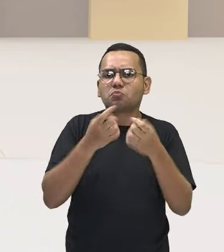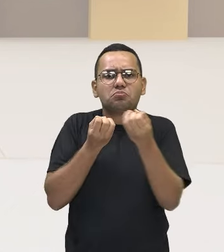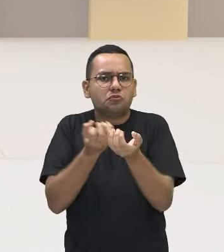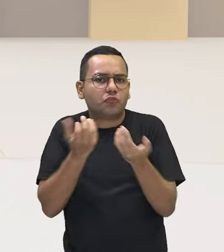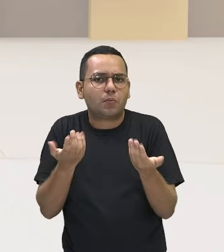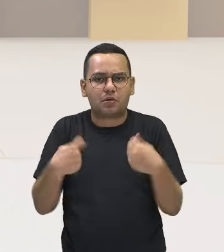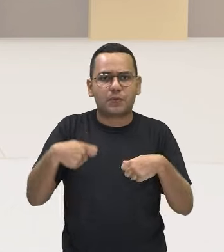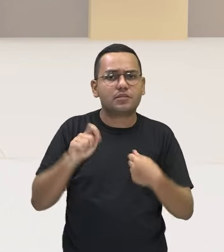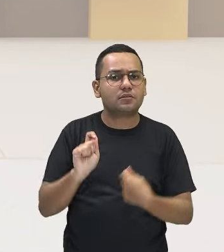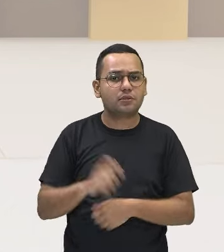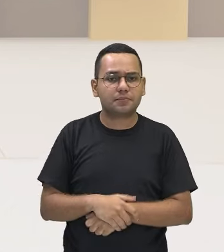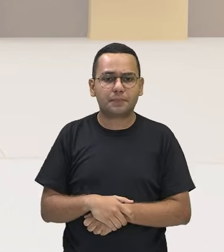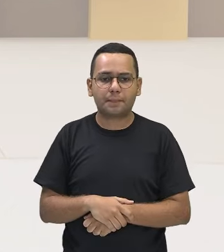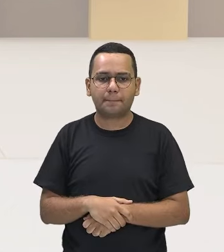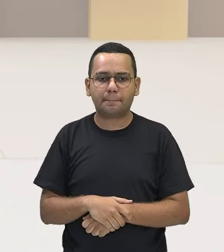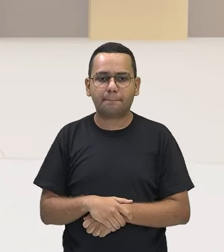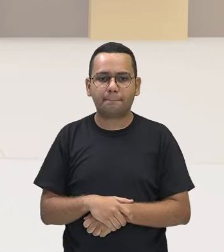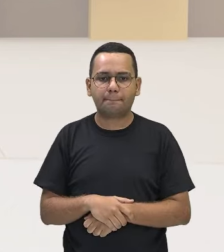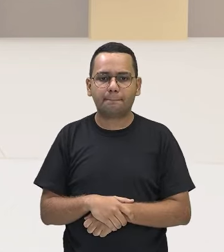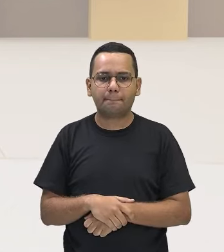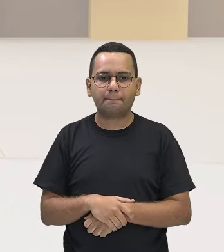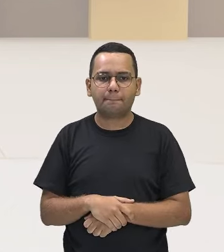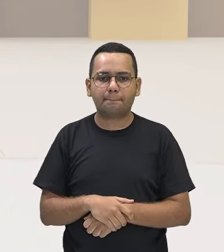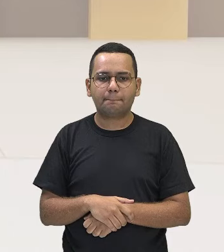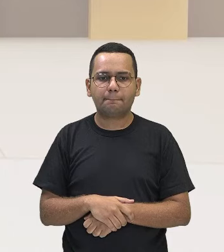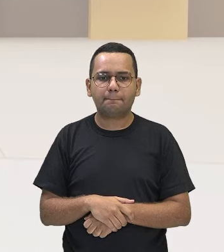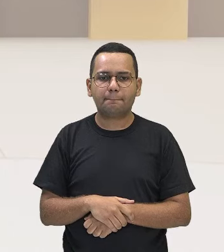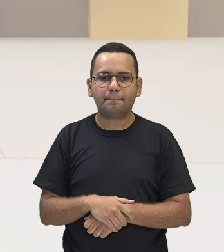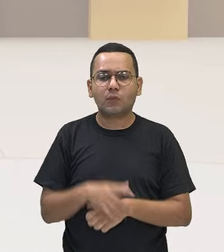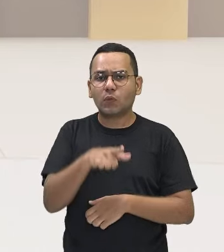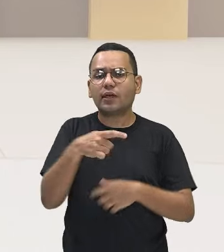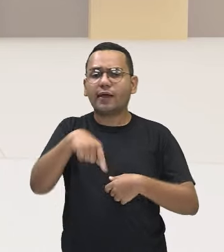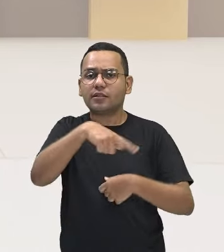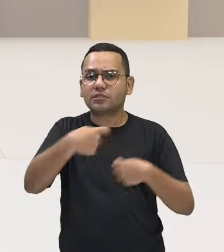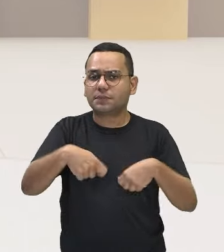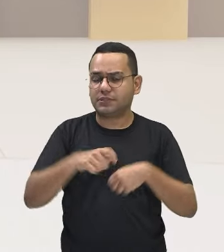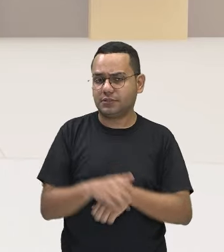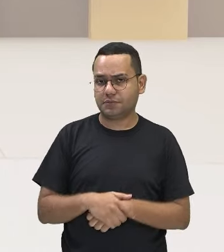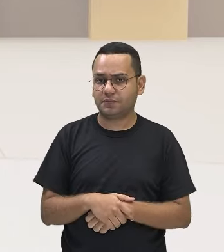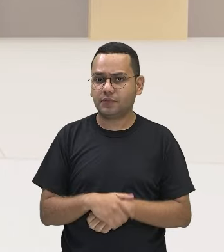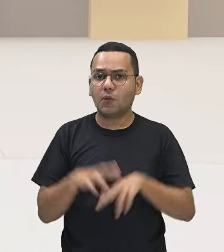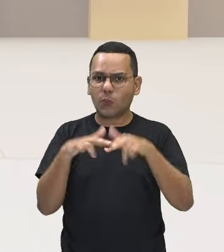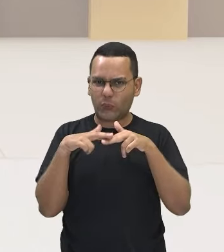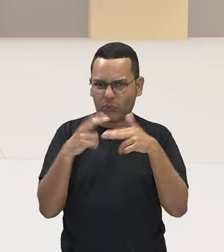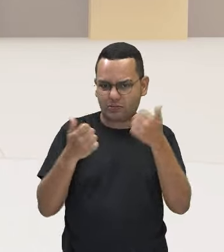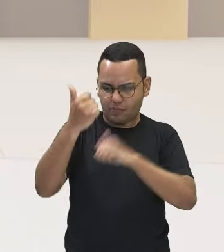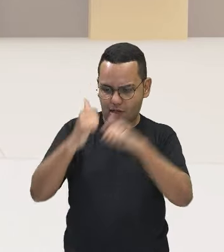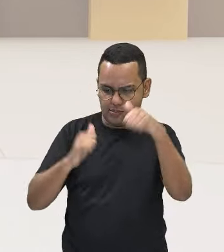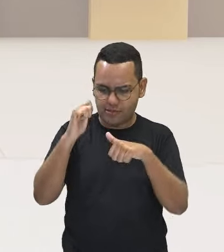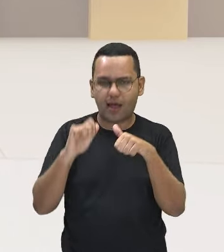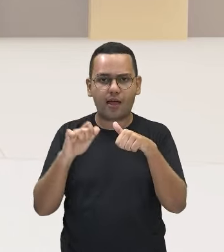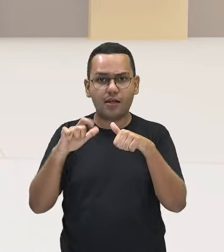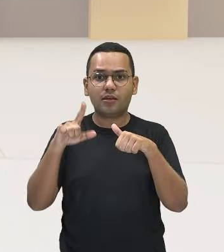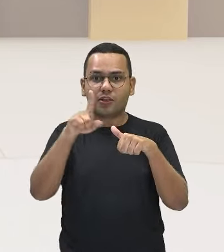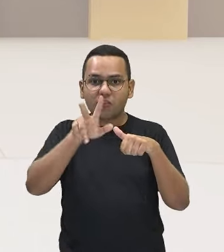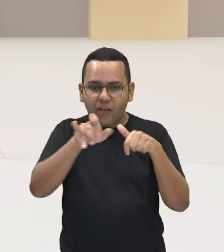precisando? Né? O que elas estão tendo necessidade? Porque quando você faz essa análise, você delimita esse